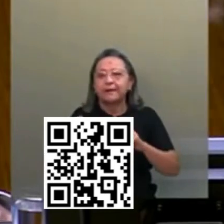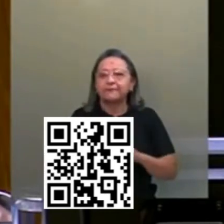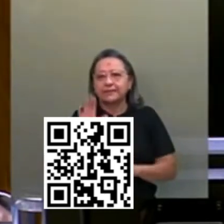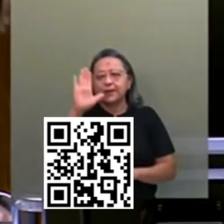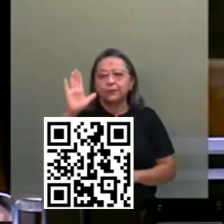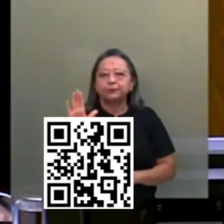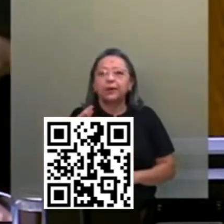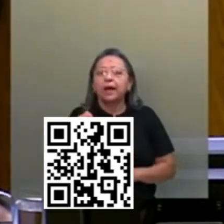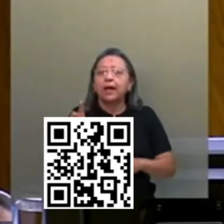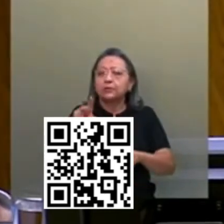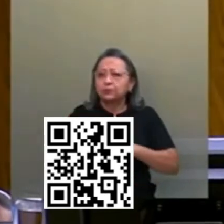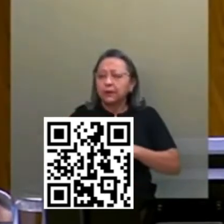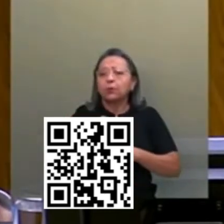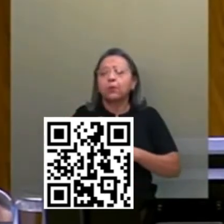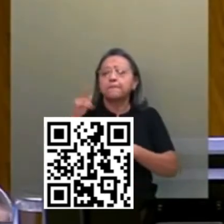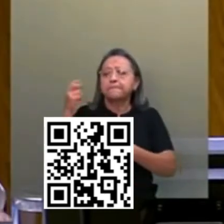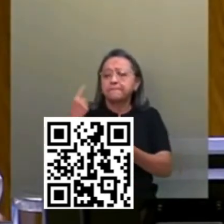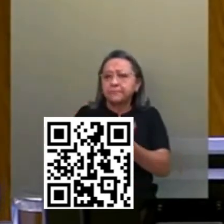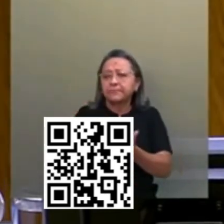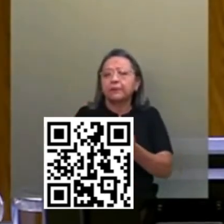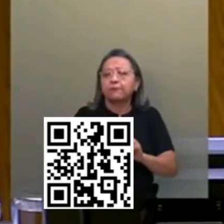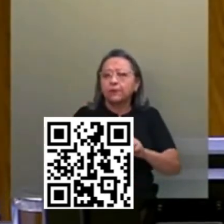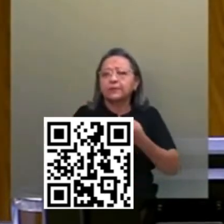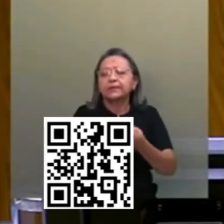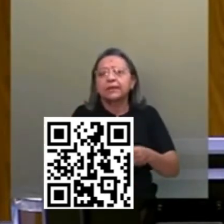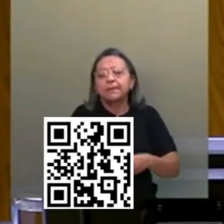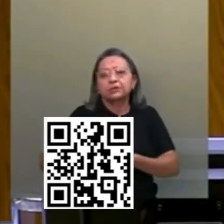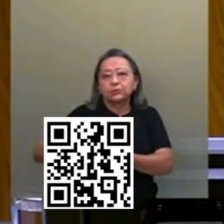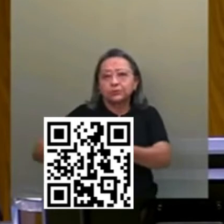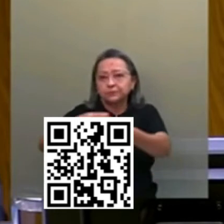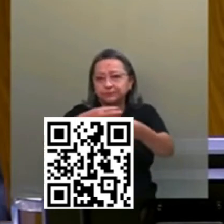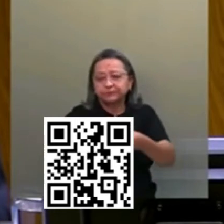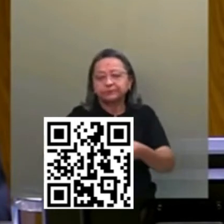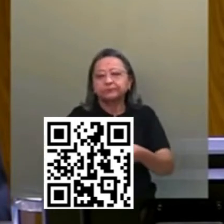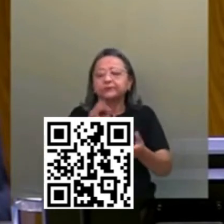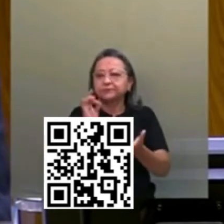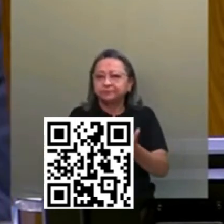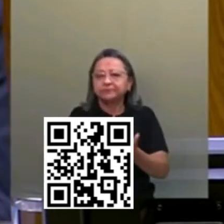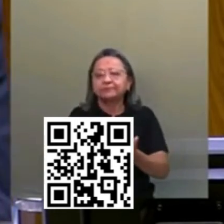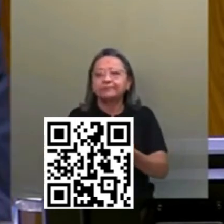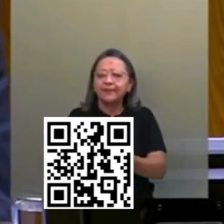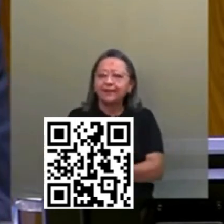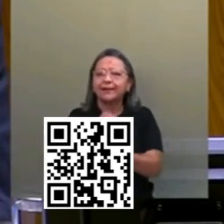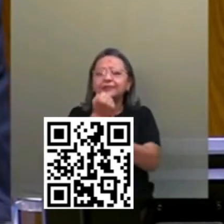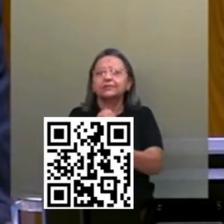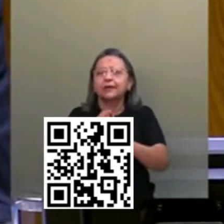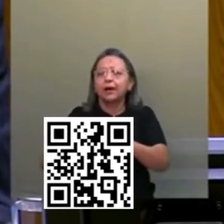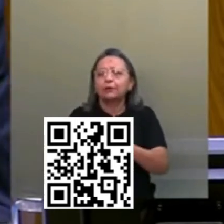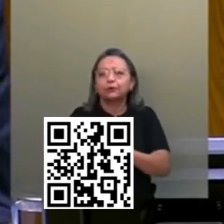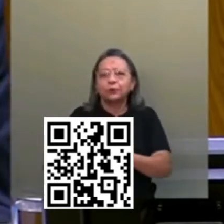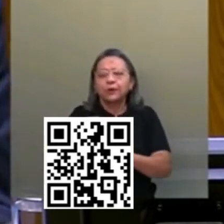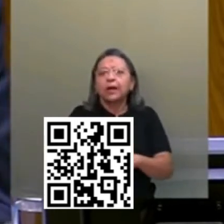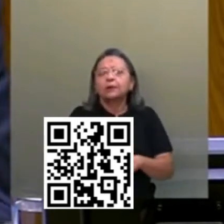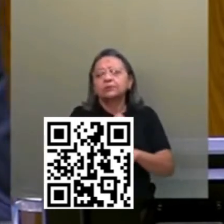inflação. Assumamos como missão fortalecer ainda mais o municipalismo, de fato, garantir a autonomia dos